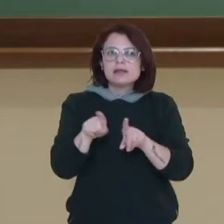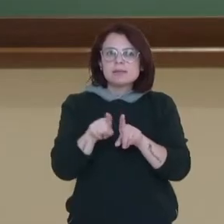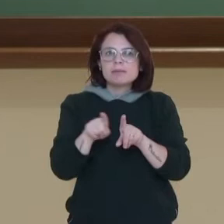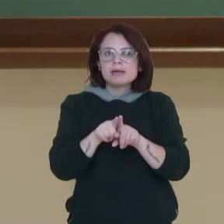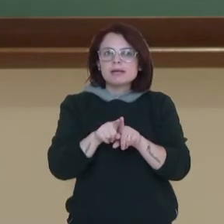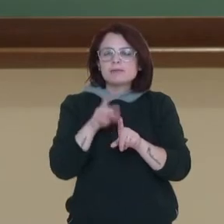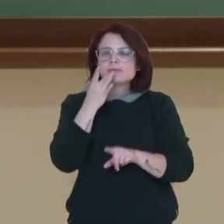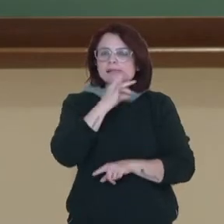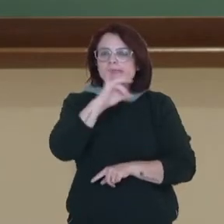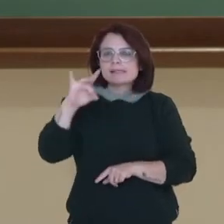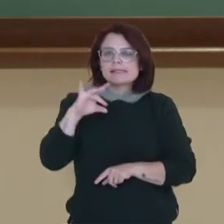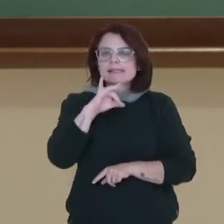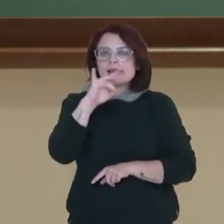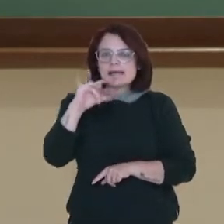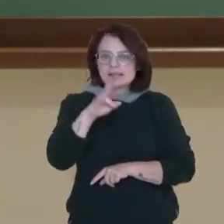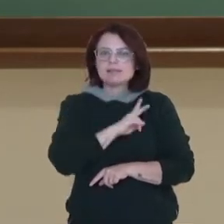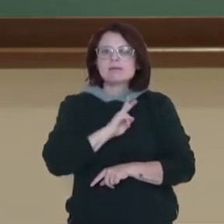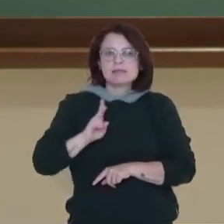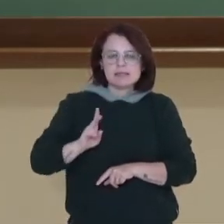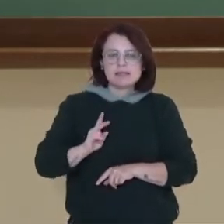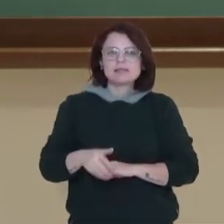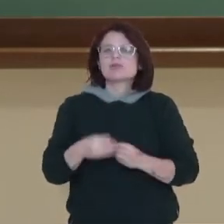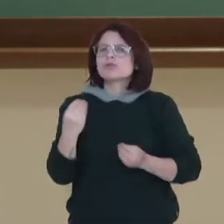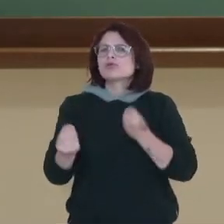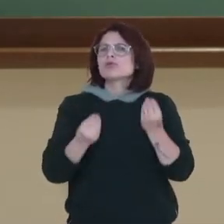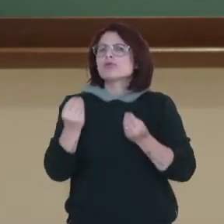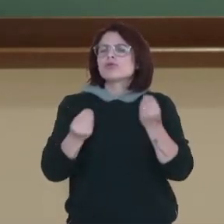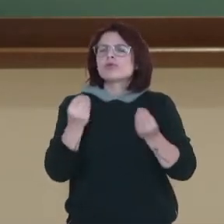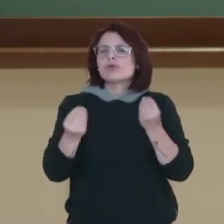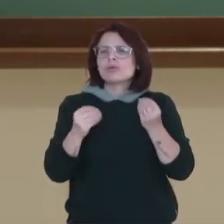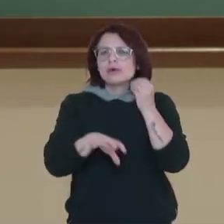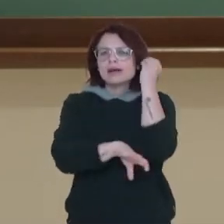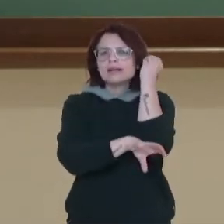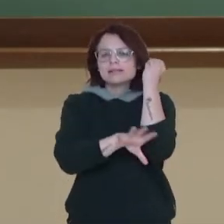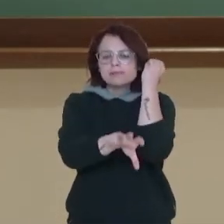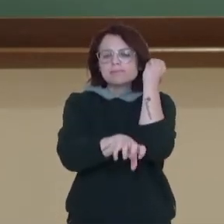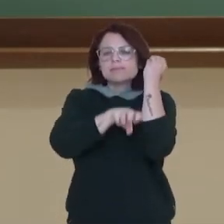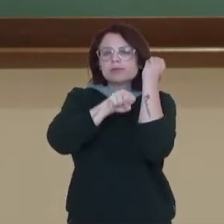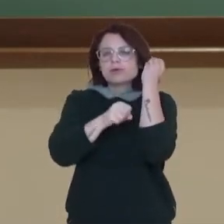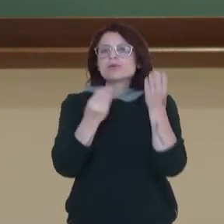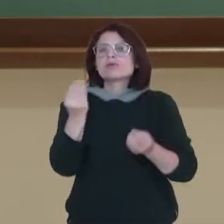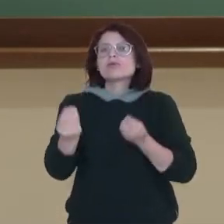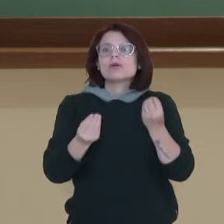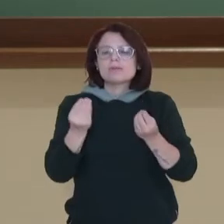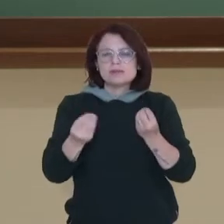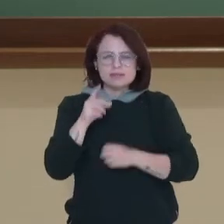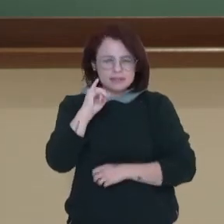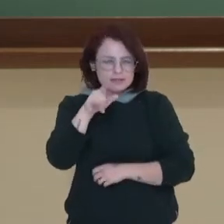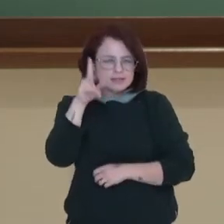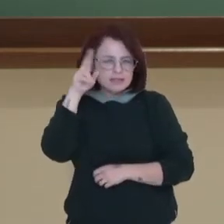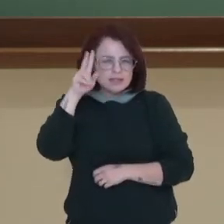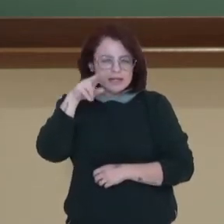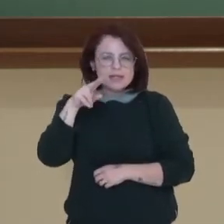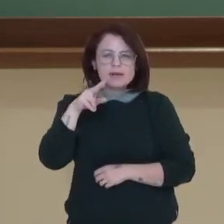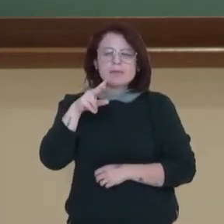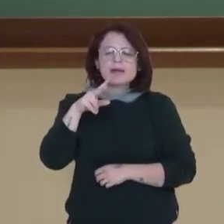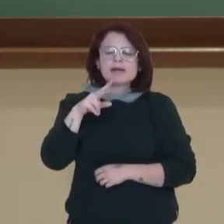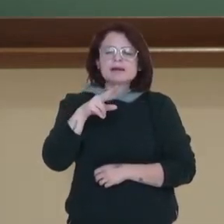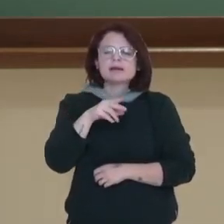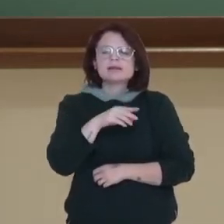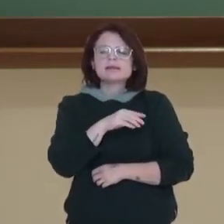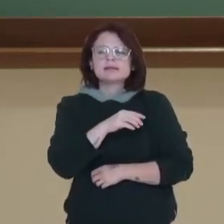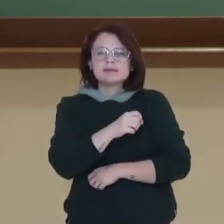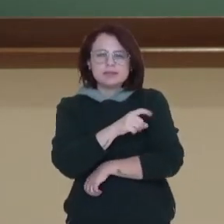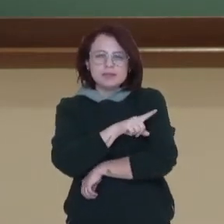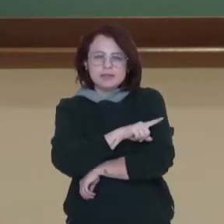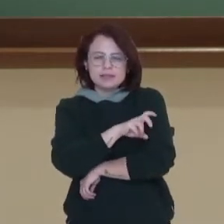que a raiz faz, né, para absorver essa água e sais minerais? Se você lembra, lá do ensino fundamental, você já